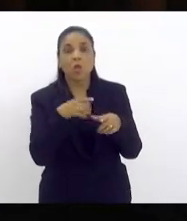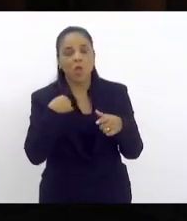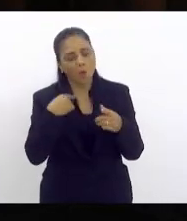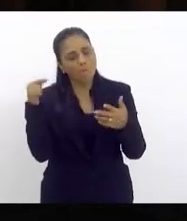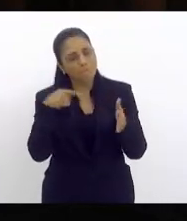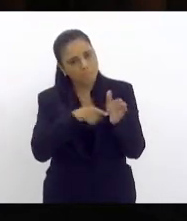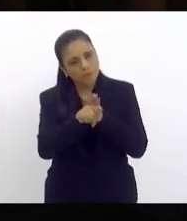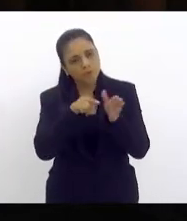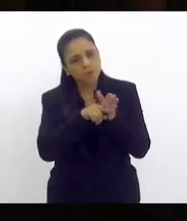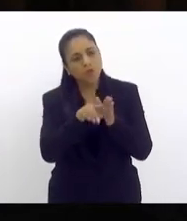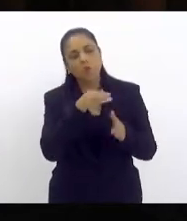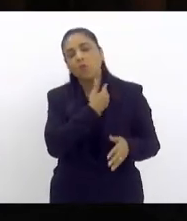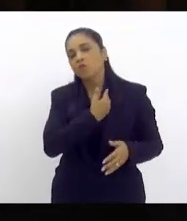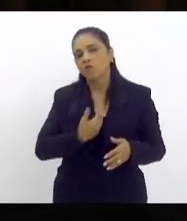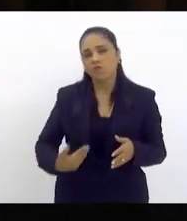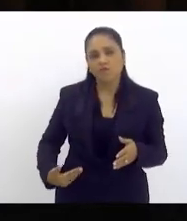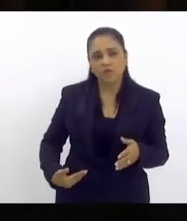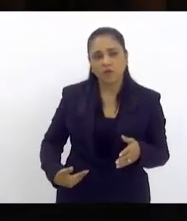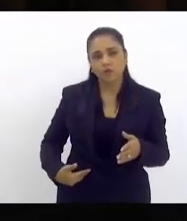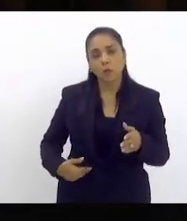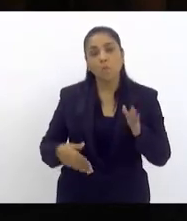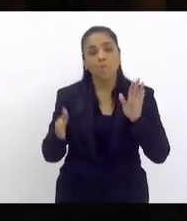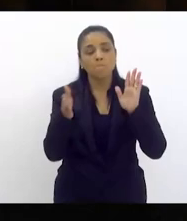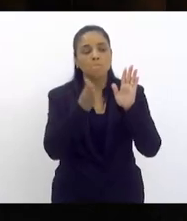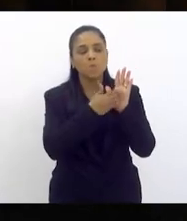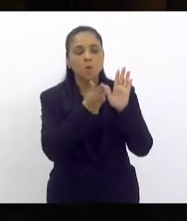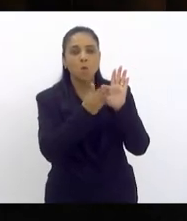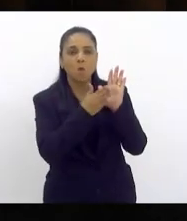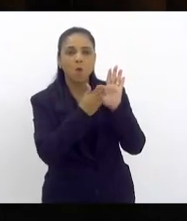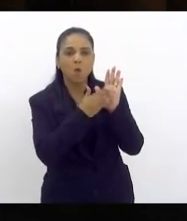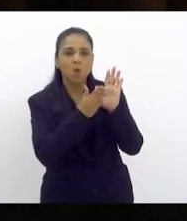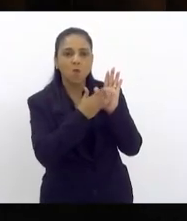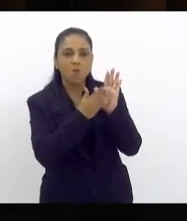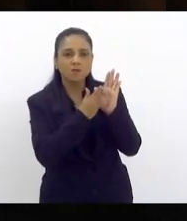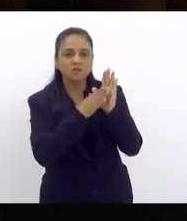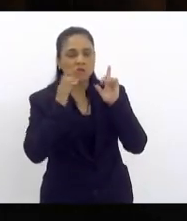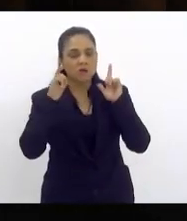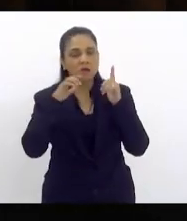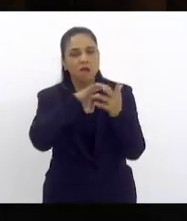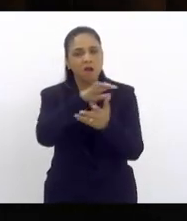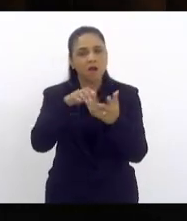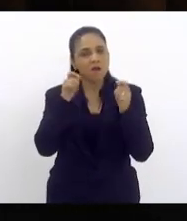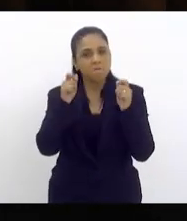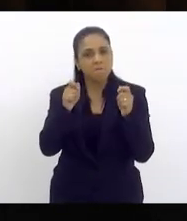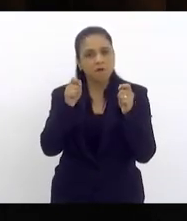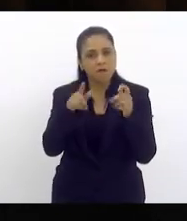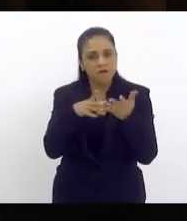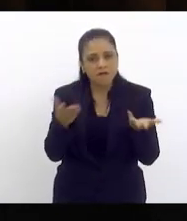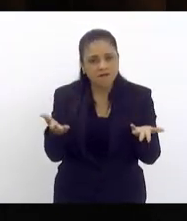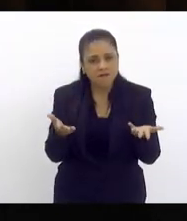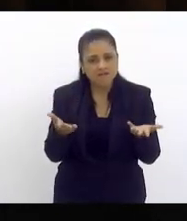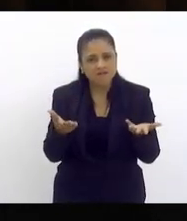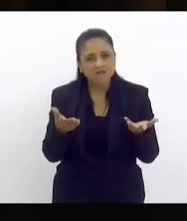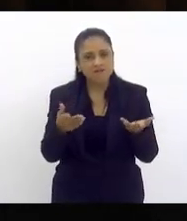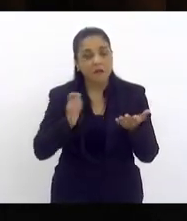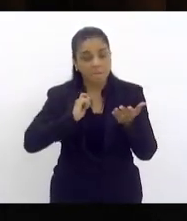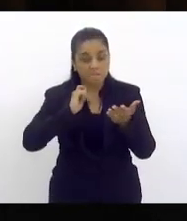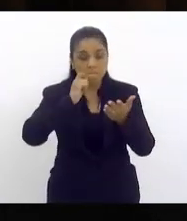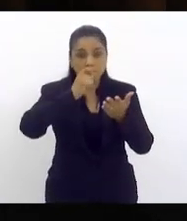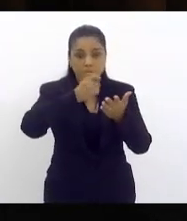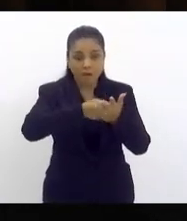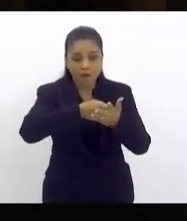quais o governo, inclusive, fez promessas de campanha. São eles: vai pagar a